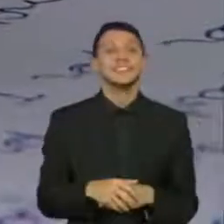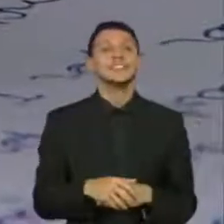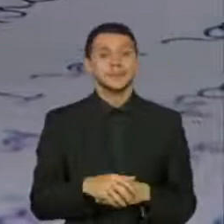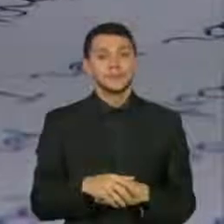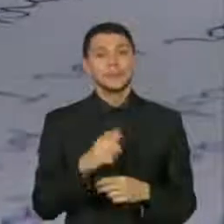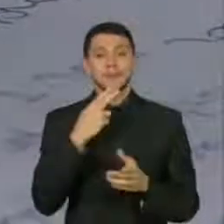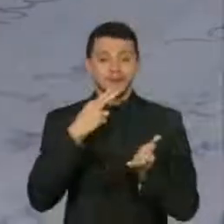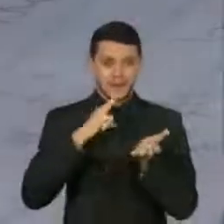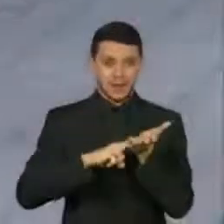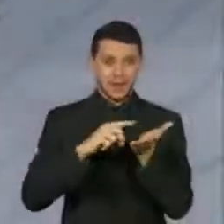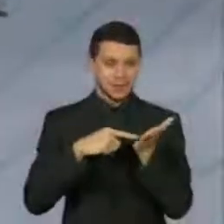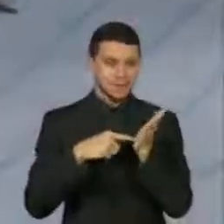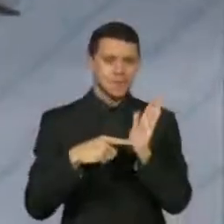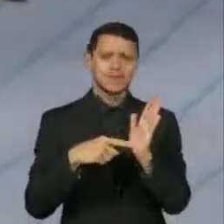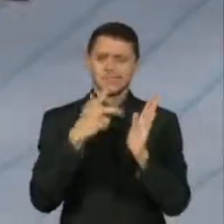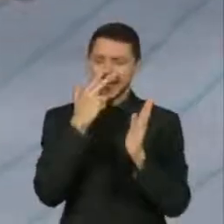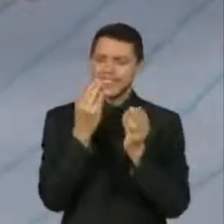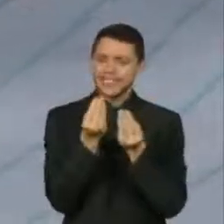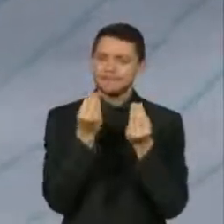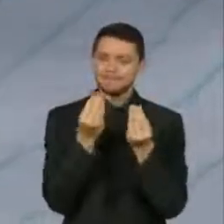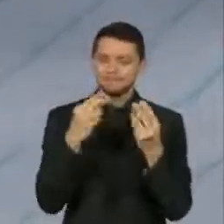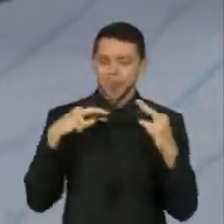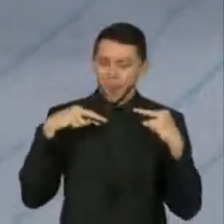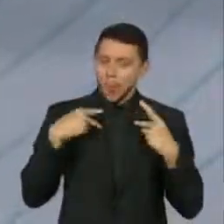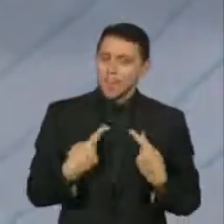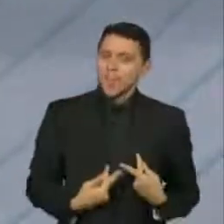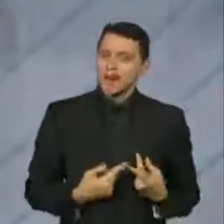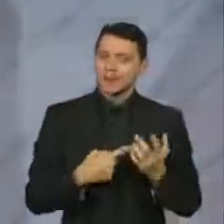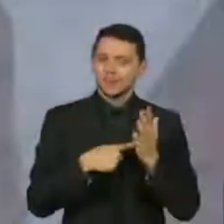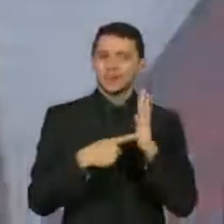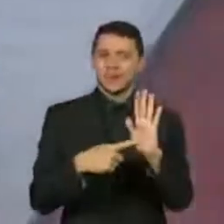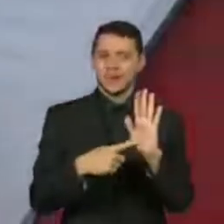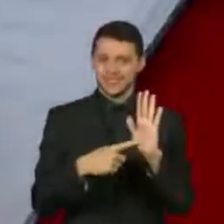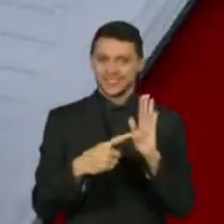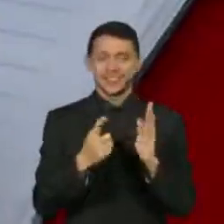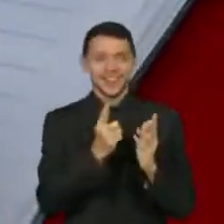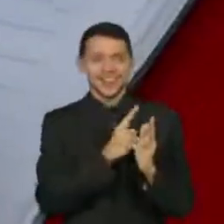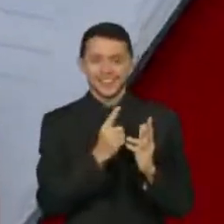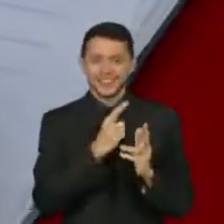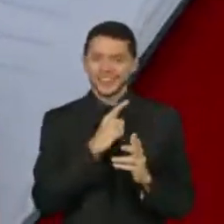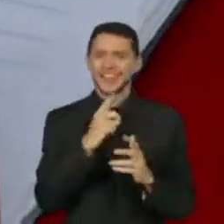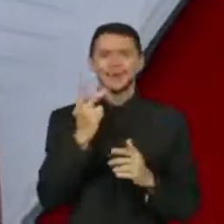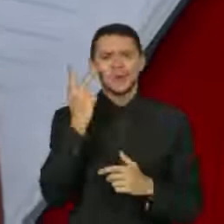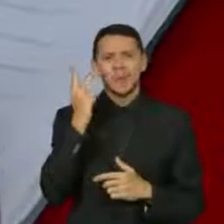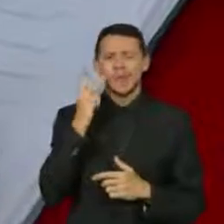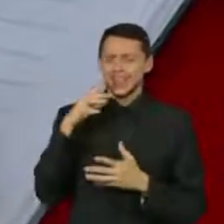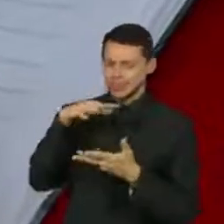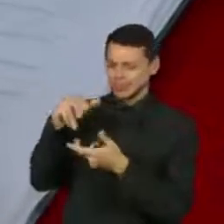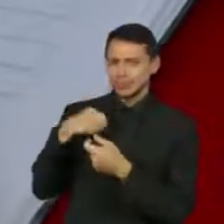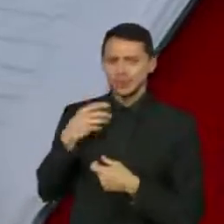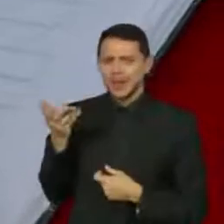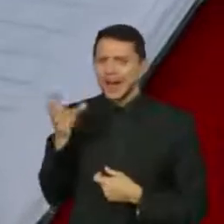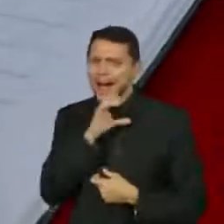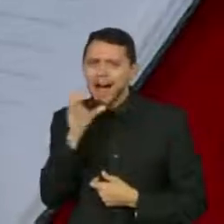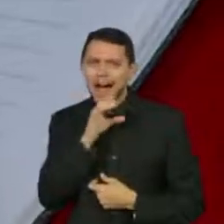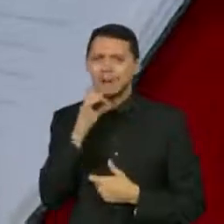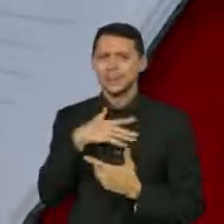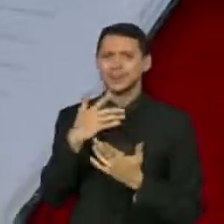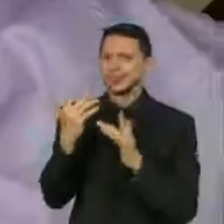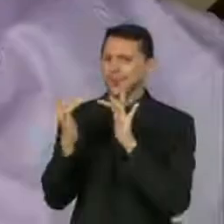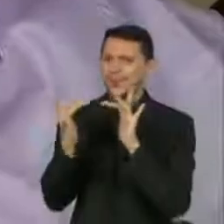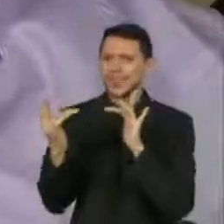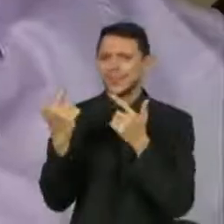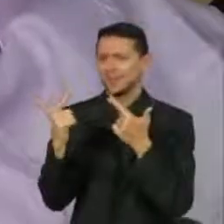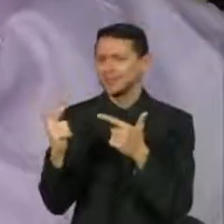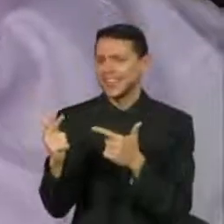da humanidade das coisas. Atropelada pela urgência e a superficialidade do mundo virtual, quem